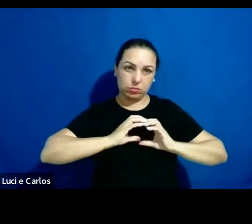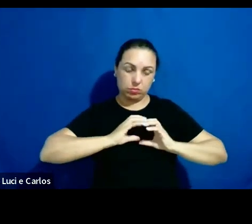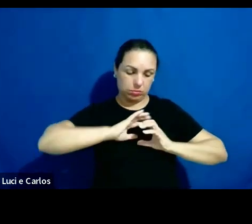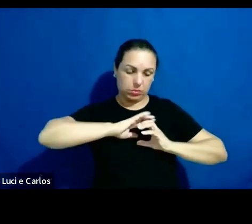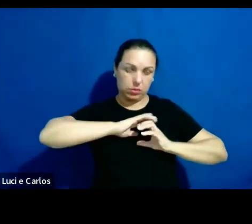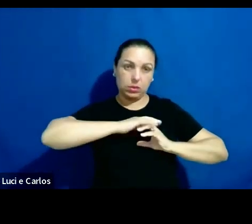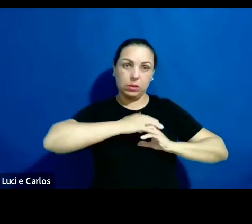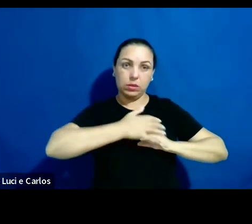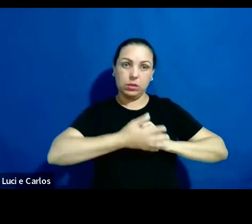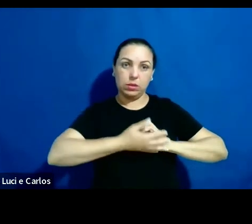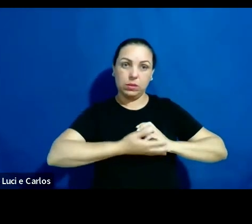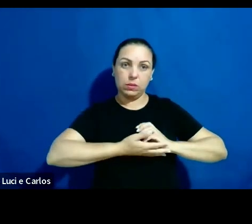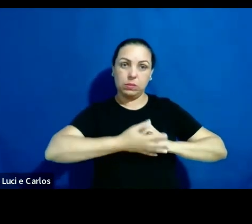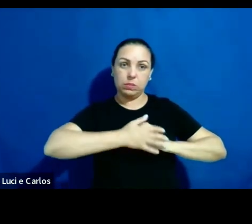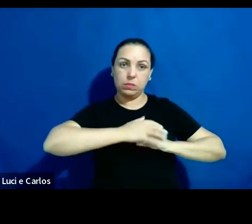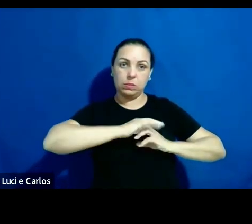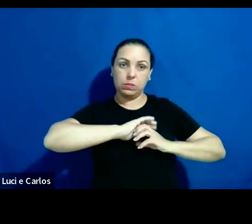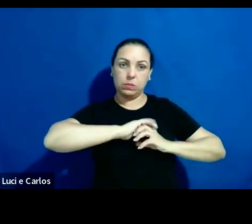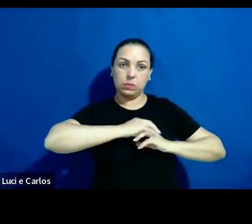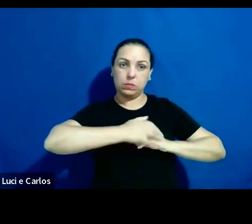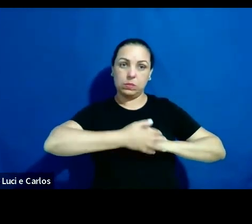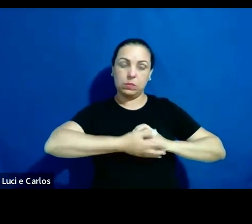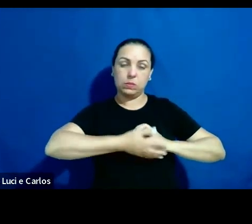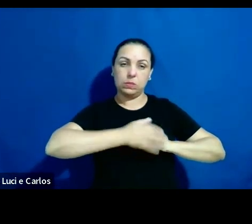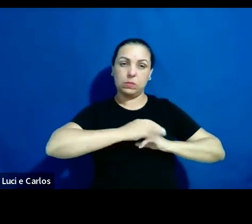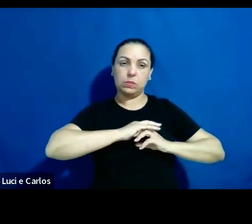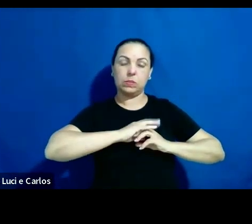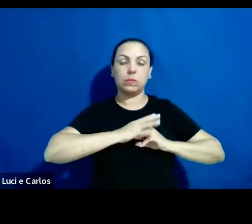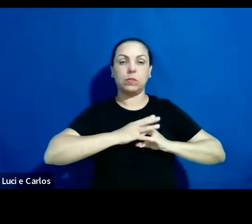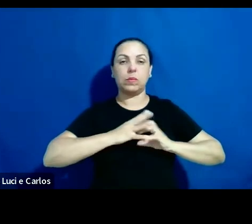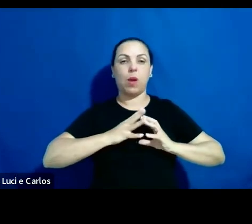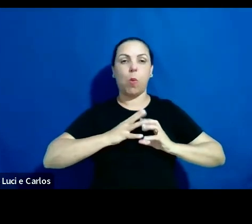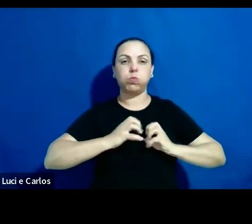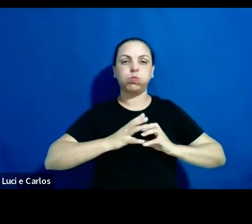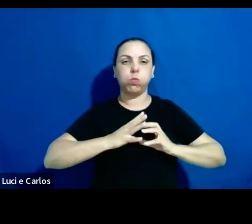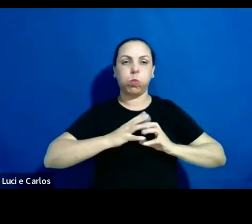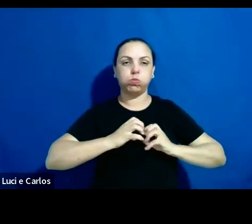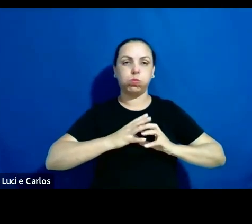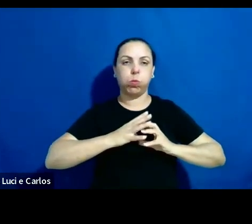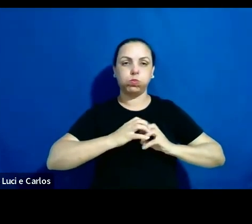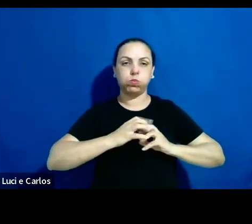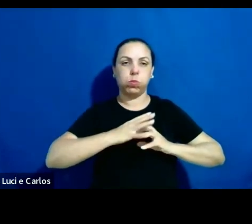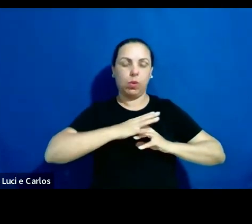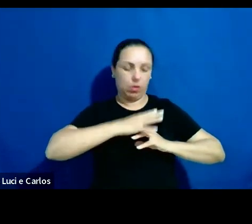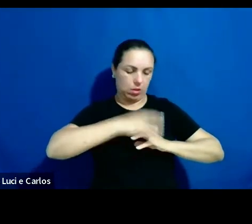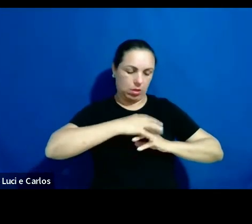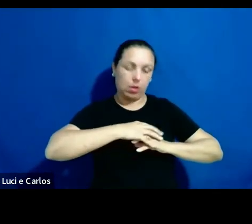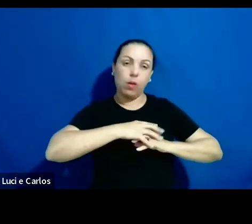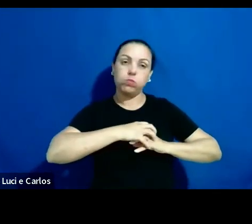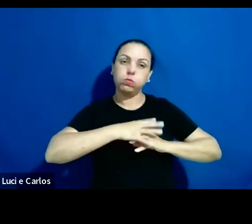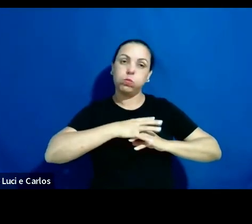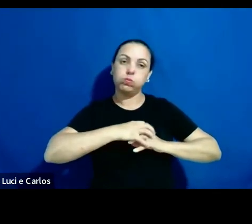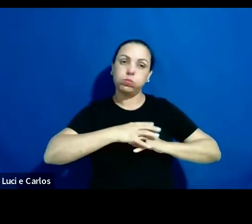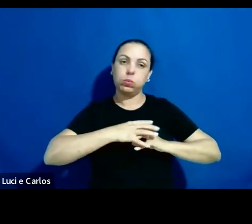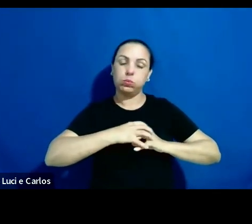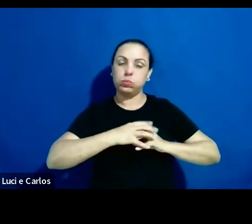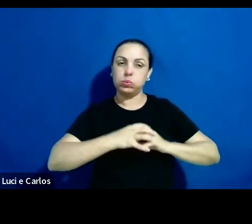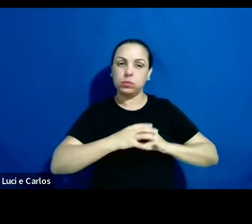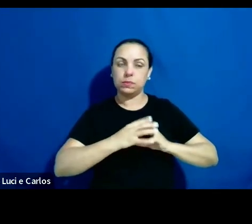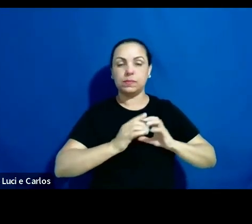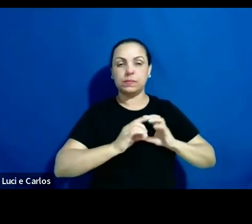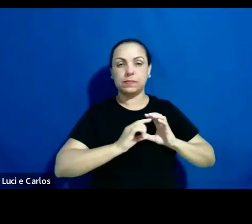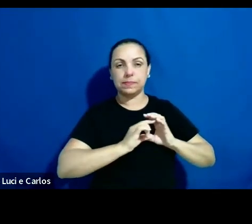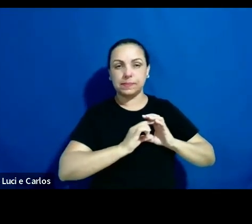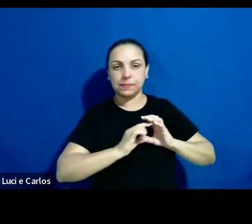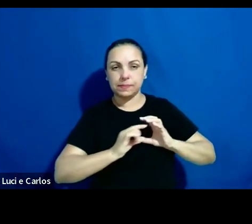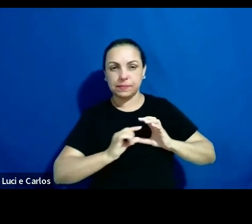Forma o aparelho do coração. É formado por células musculares cardíacas, né? Está localizado entre o endocárdio, que é a